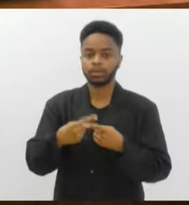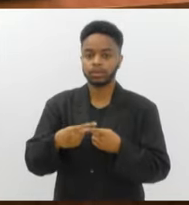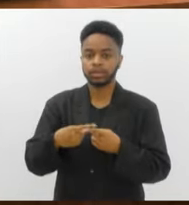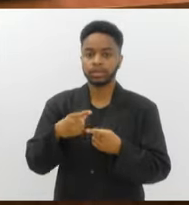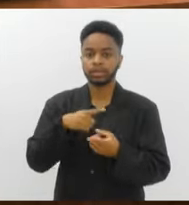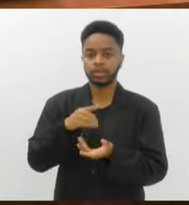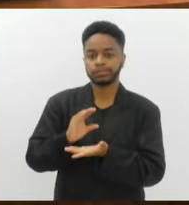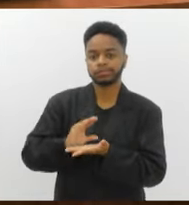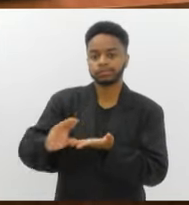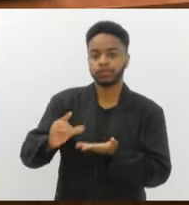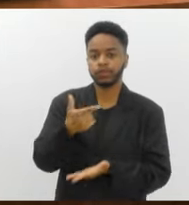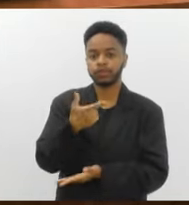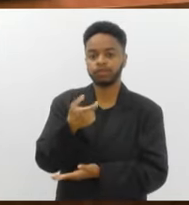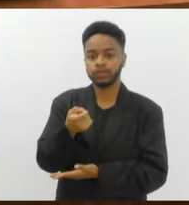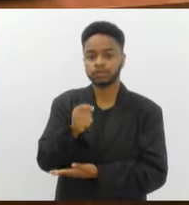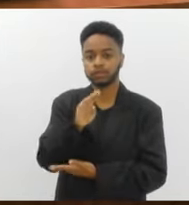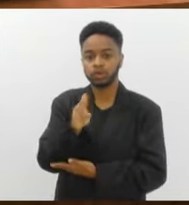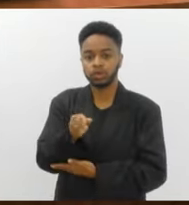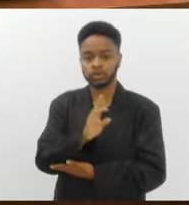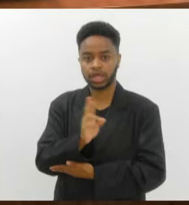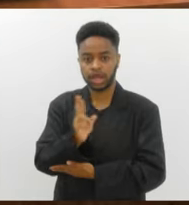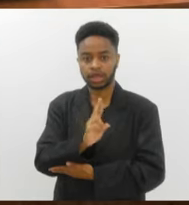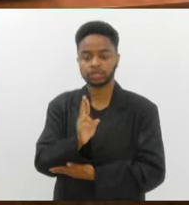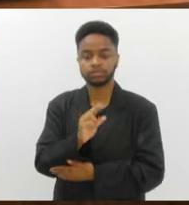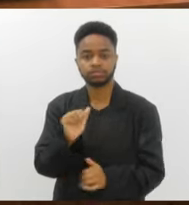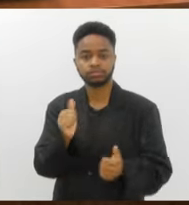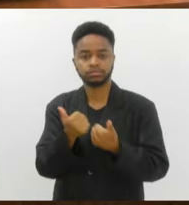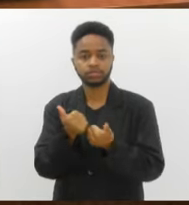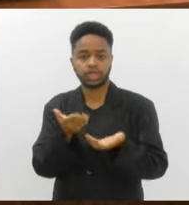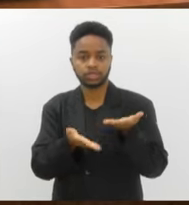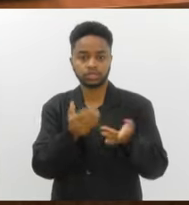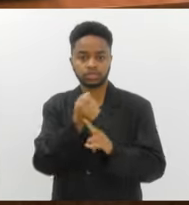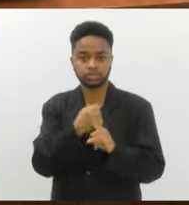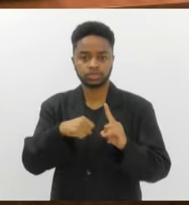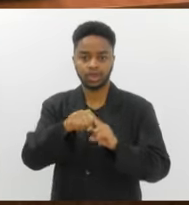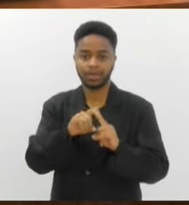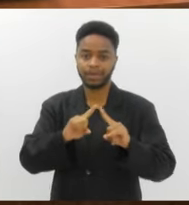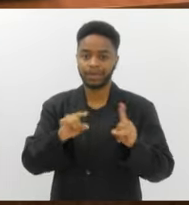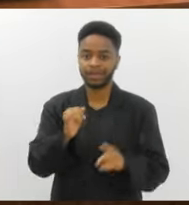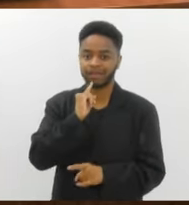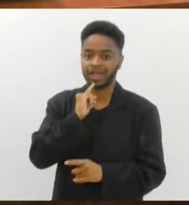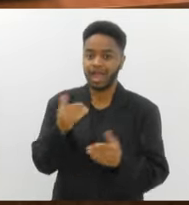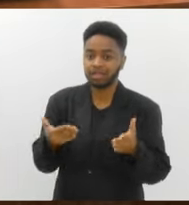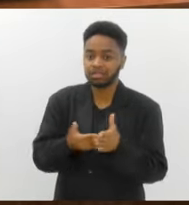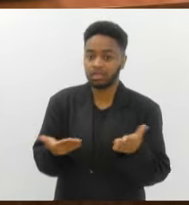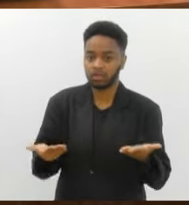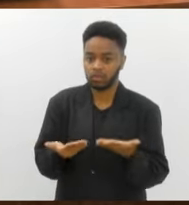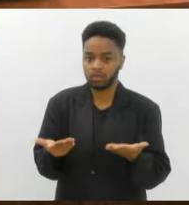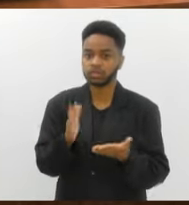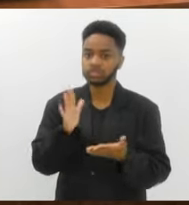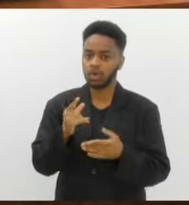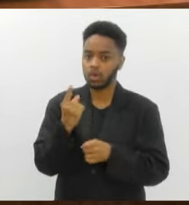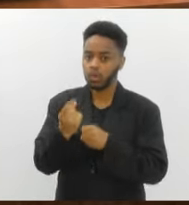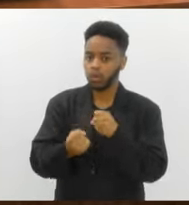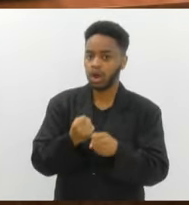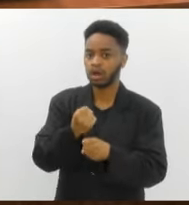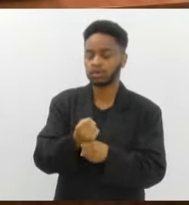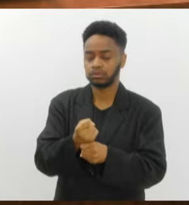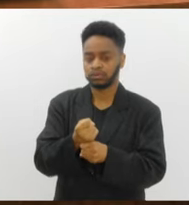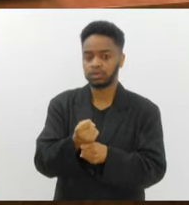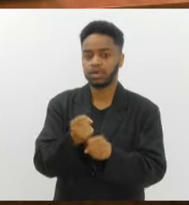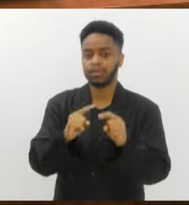aportados 20 milhões de reais para apoiar a assistência social. Infelizmente, até o presente momento, mais de um ano se passou e